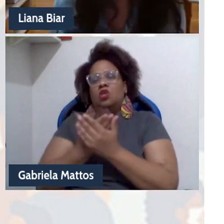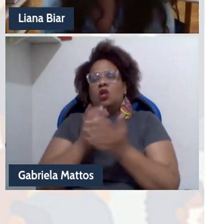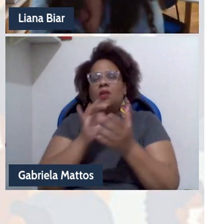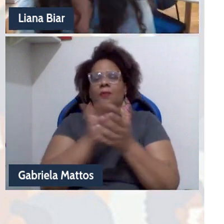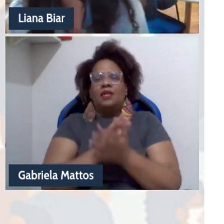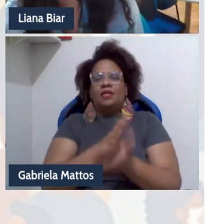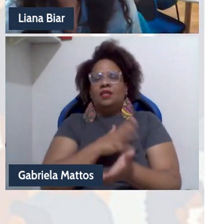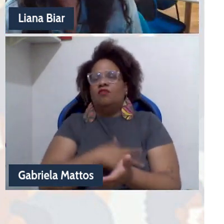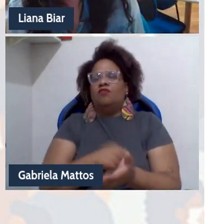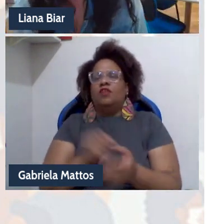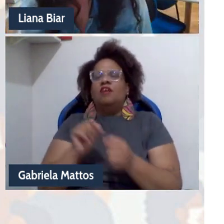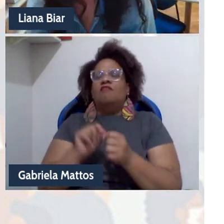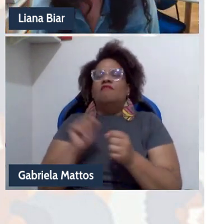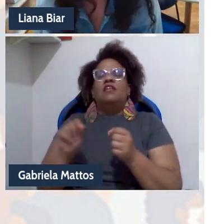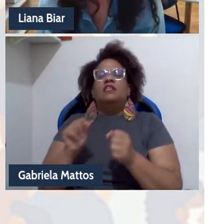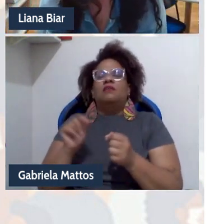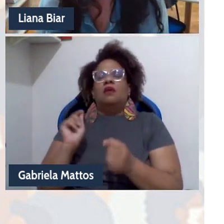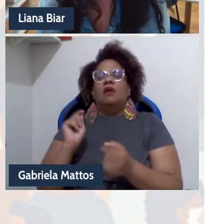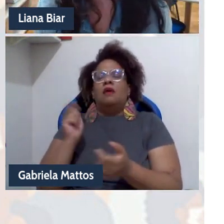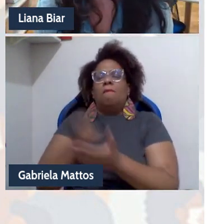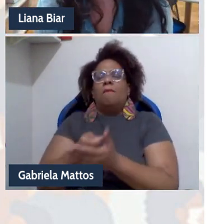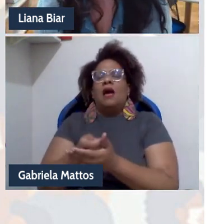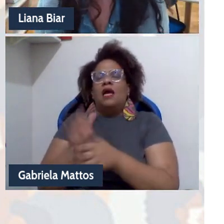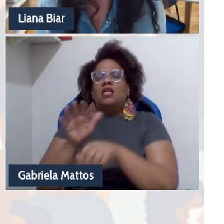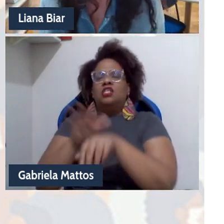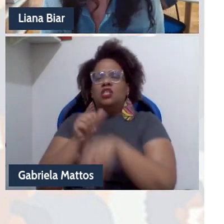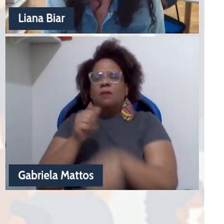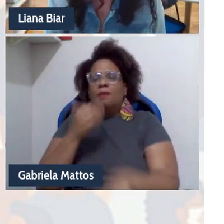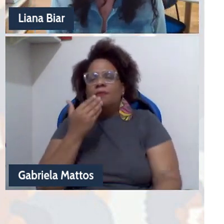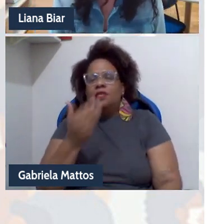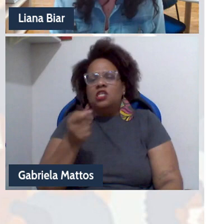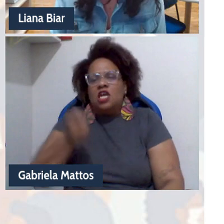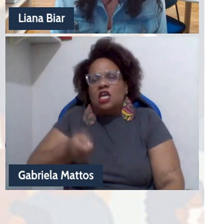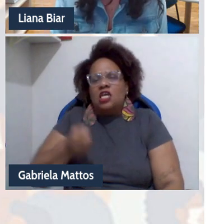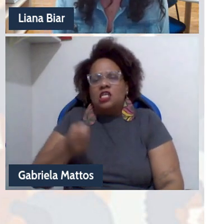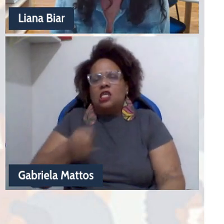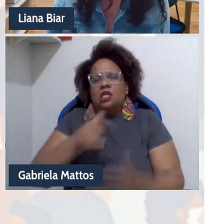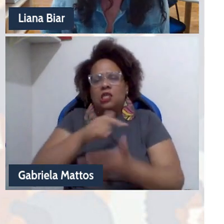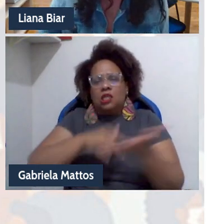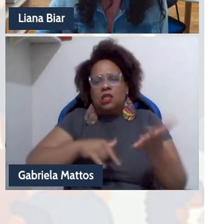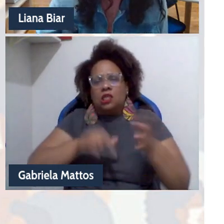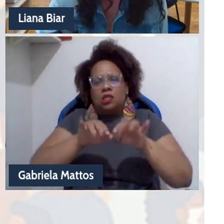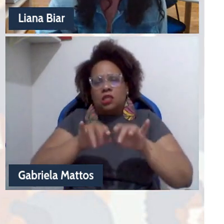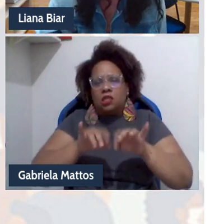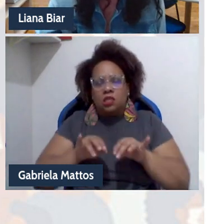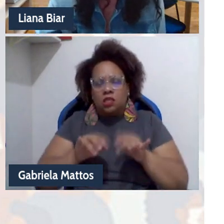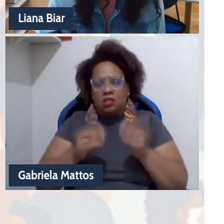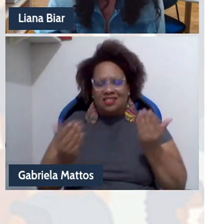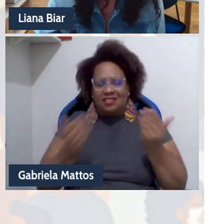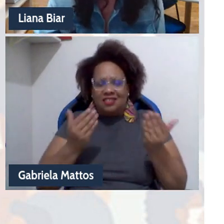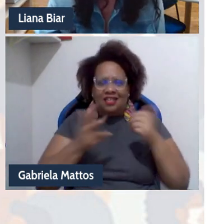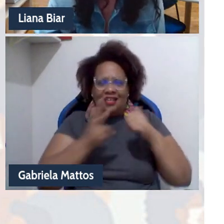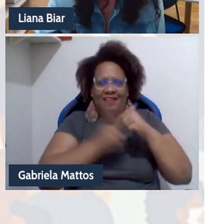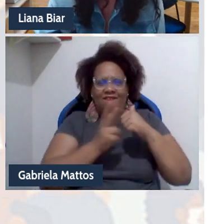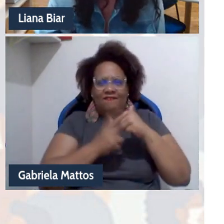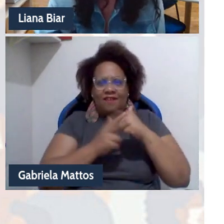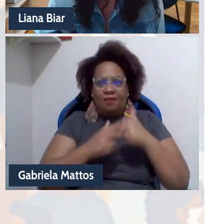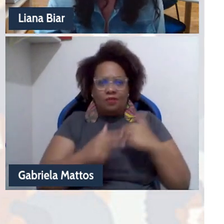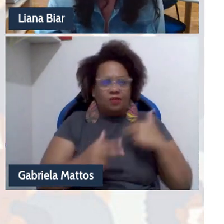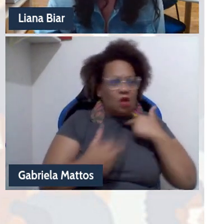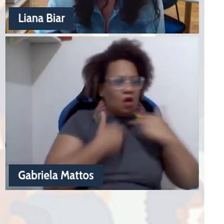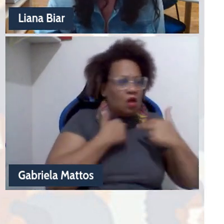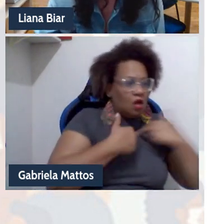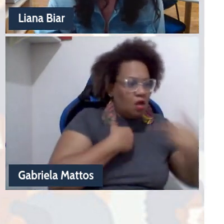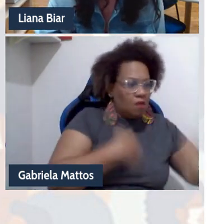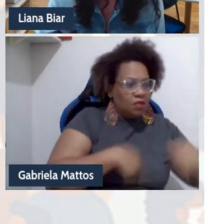que eles faziam era pagar, chamar, solicitar, exigir, documentar. Né? Então, são verbos de demanda e verbos